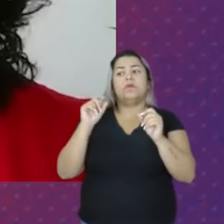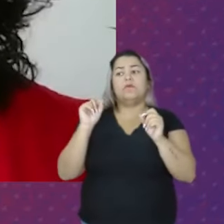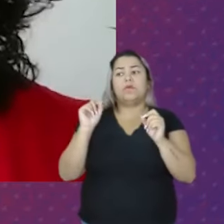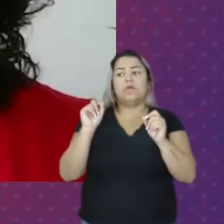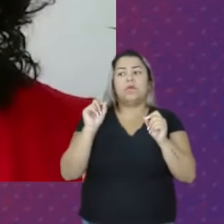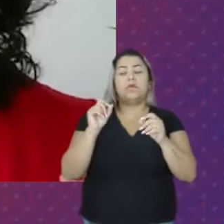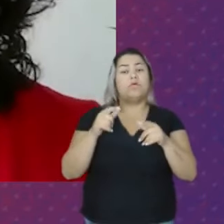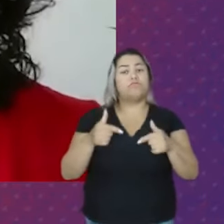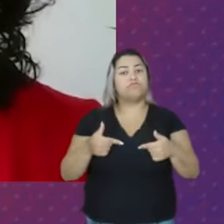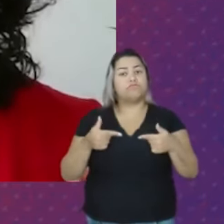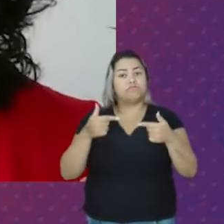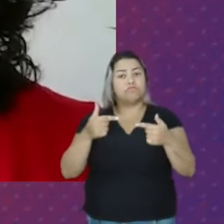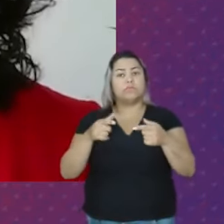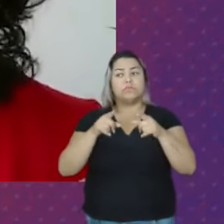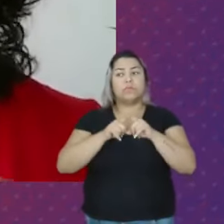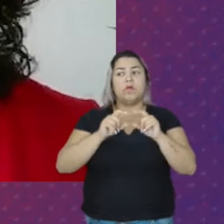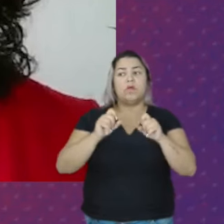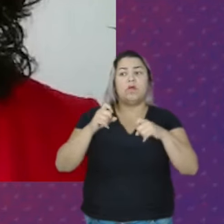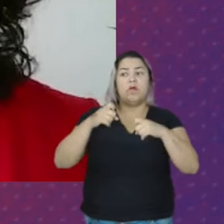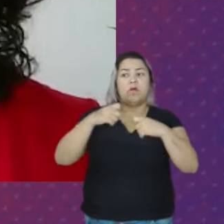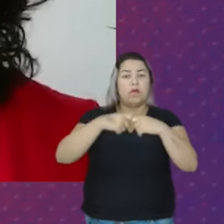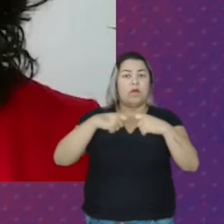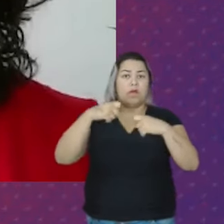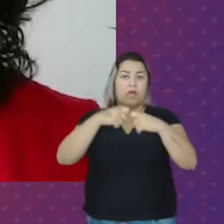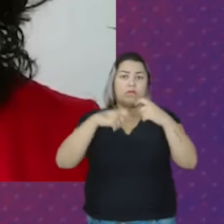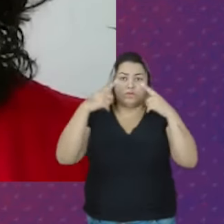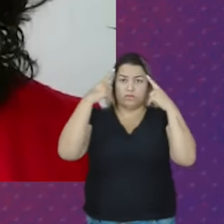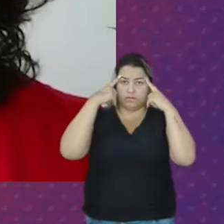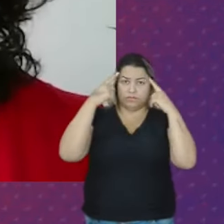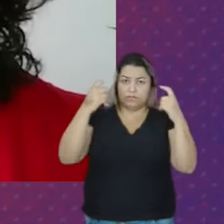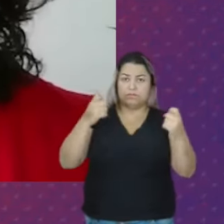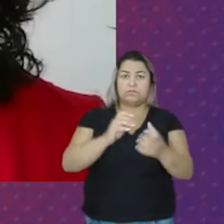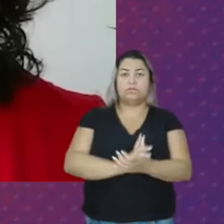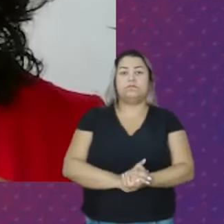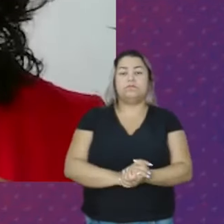o enfrentamento à violência sexual contra a criança e o adolescente.